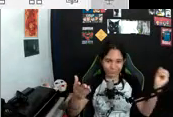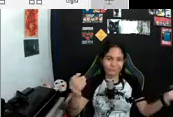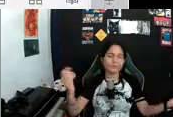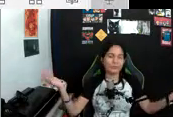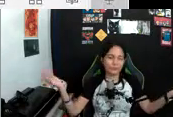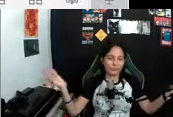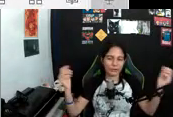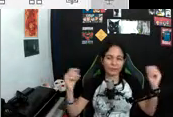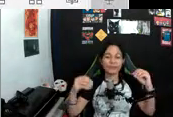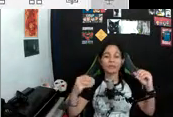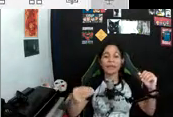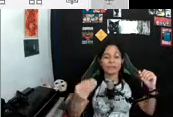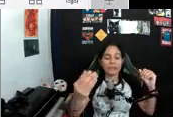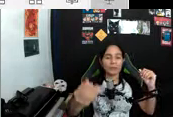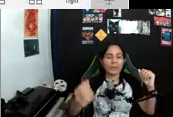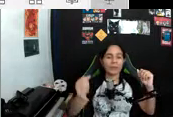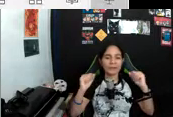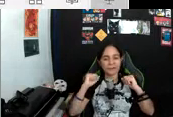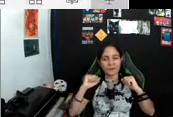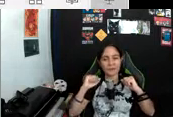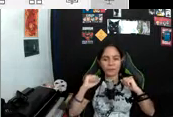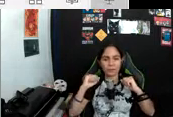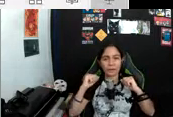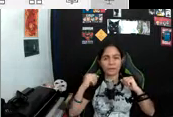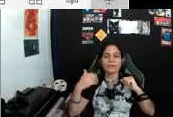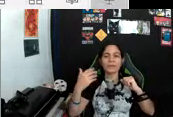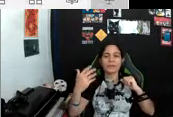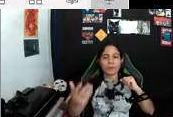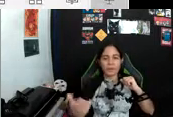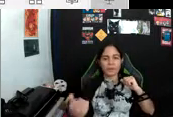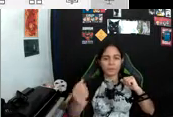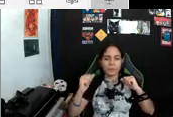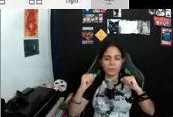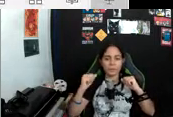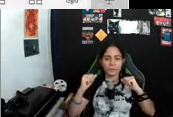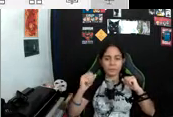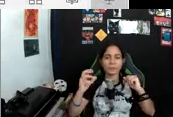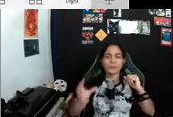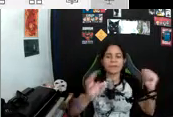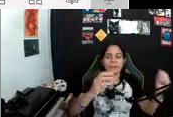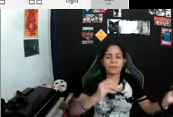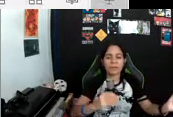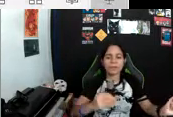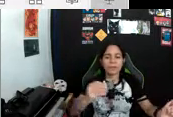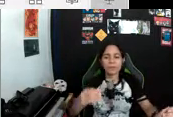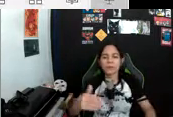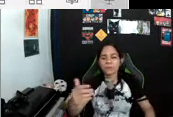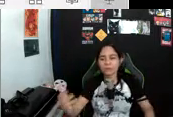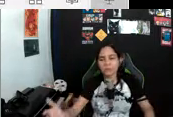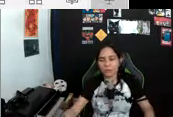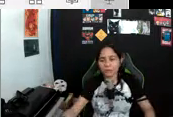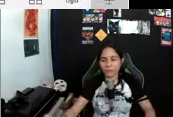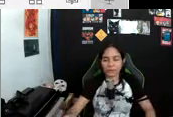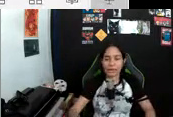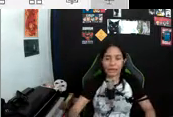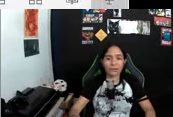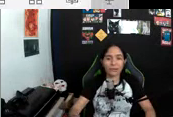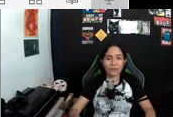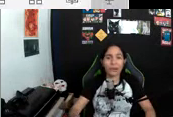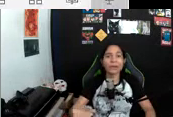sabia. Justamente, o que é isso? É humanização. É você se colocar no lugar do outro, é você verificar que o outro tem